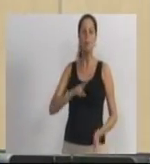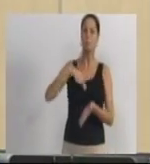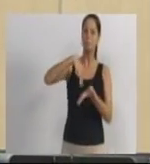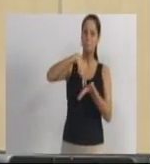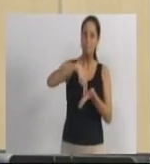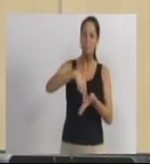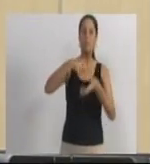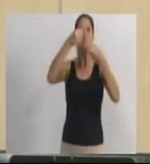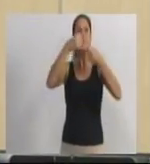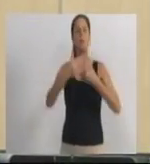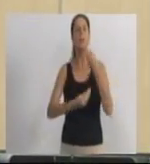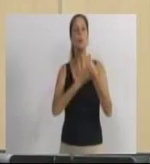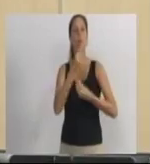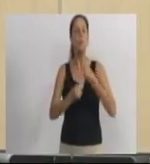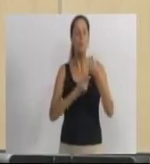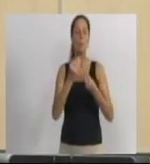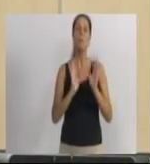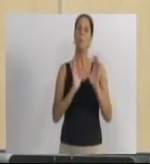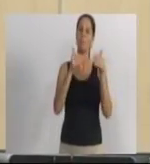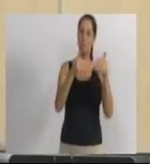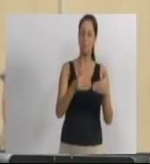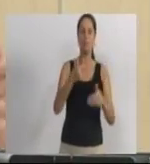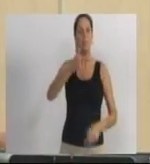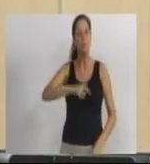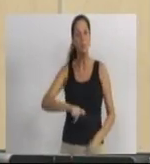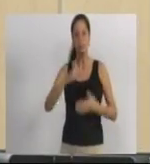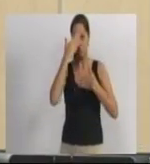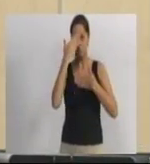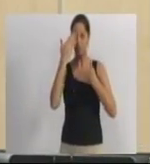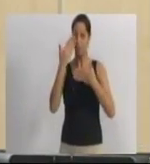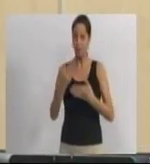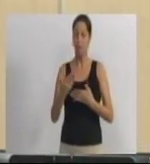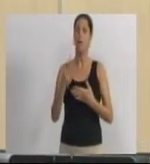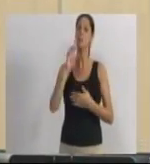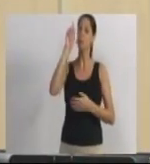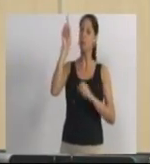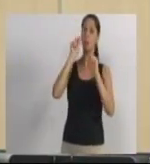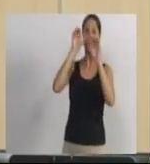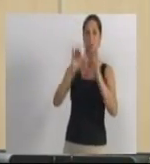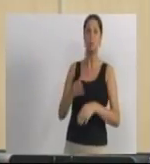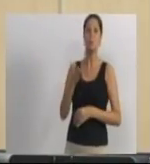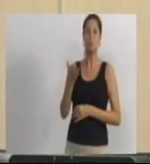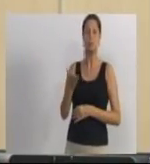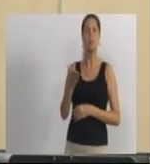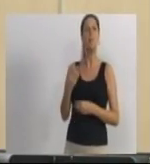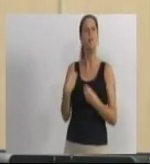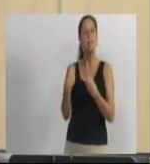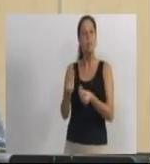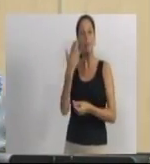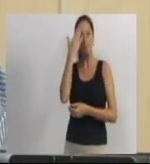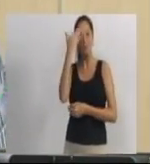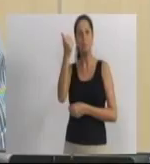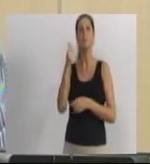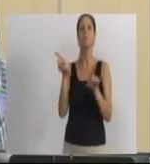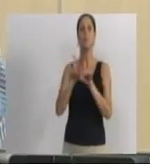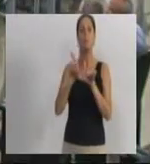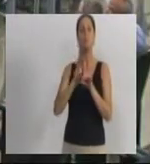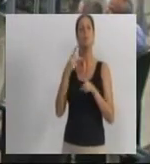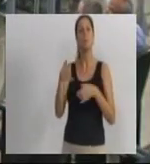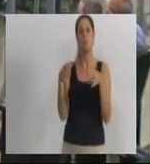nesta casa novamente. Mais uma vez, obrigado e muita sabedoria, que Deus abençoe a vocês e a todas lá.